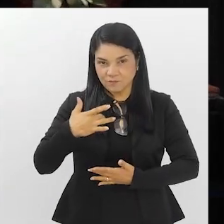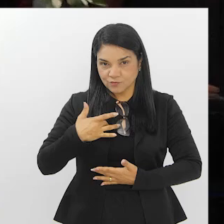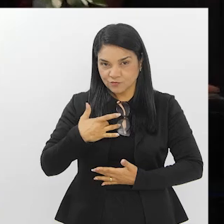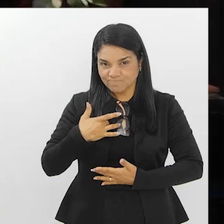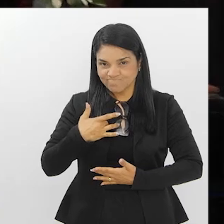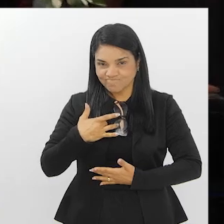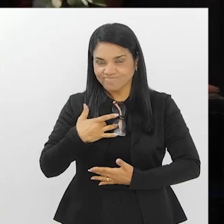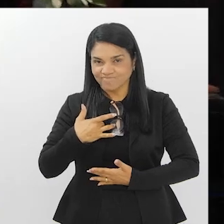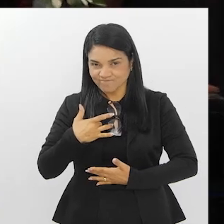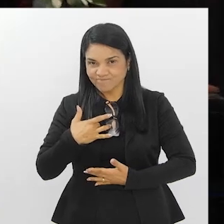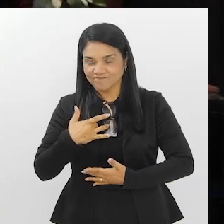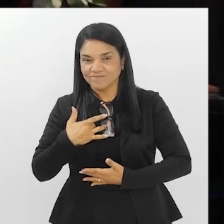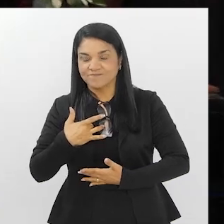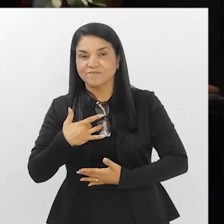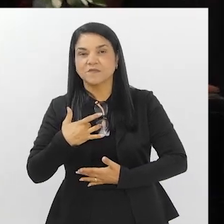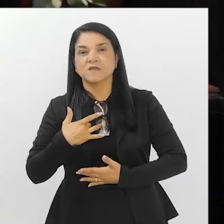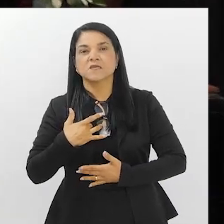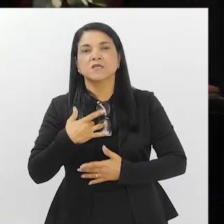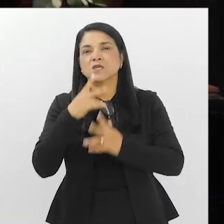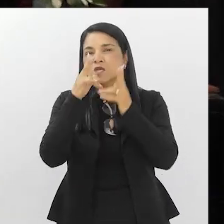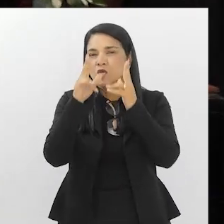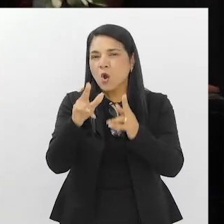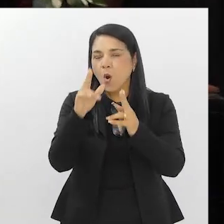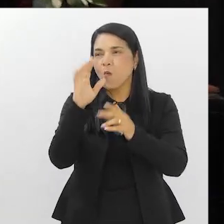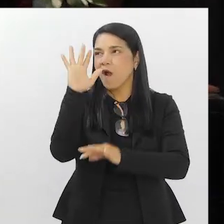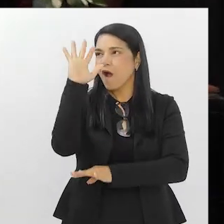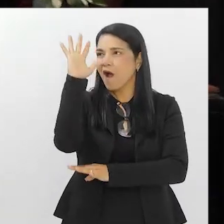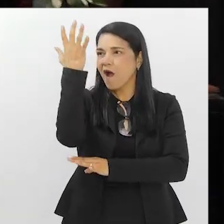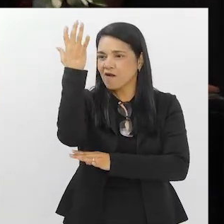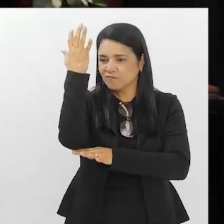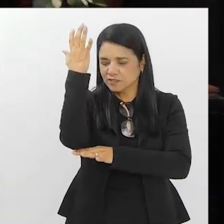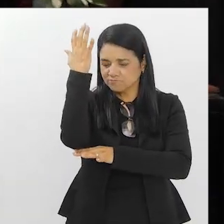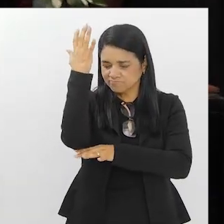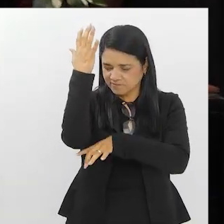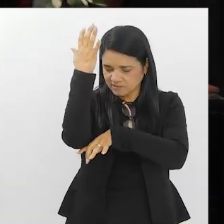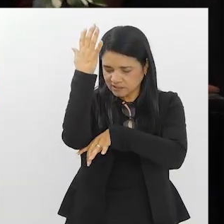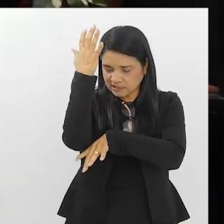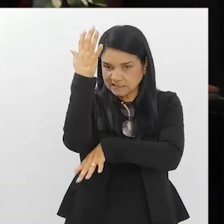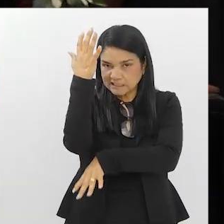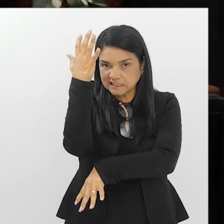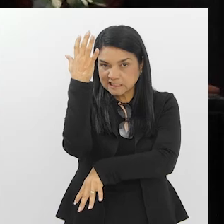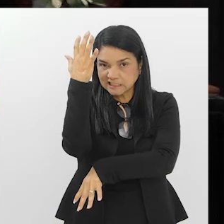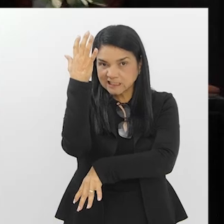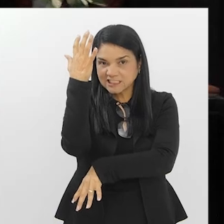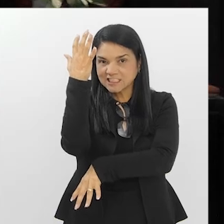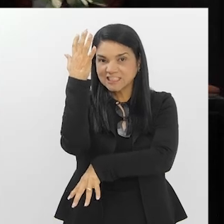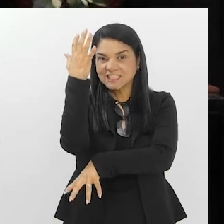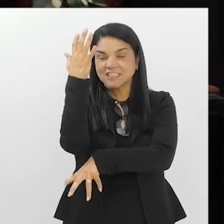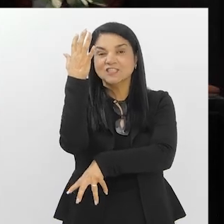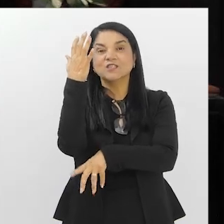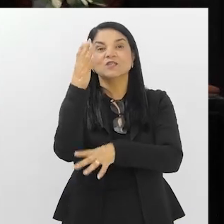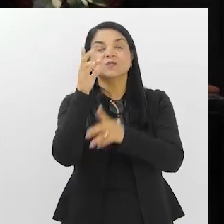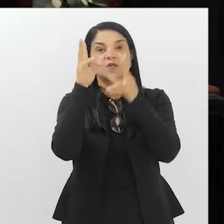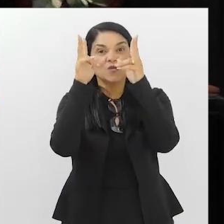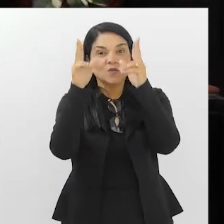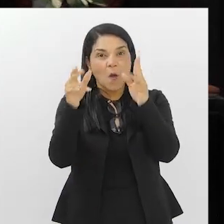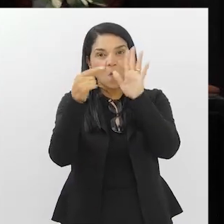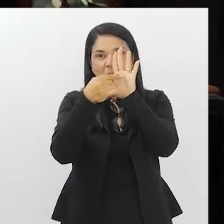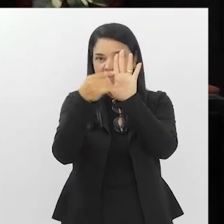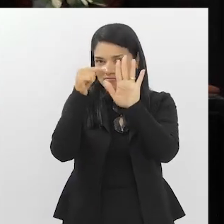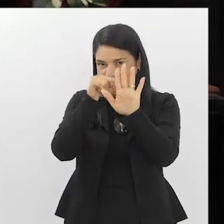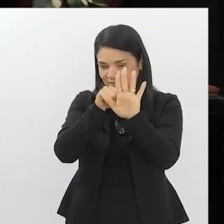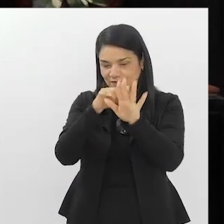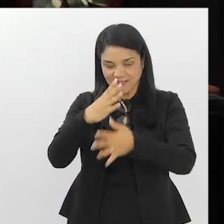armadura invisível. Assim como uma árvore que só cresce forte se enraizada em solo fértil, o aleitamento é o alicerce